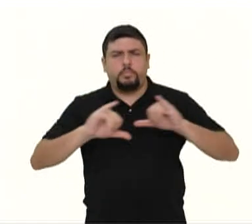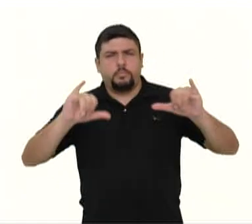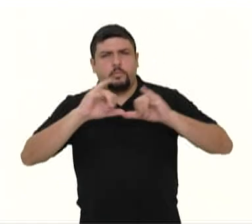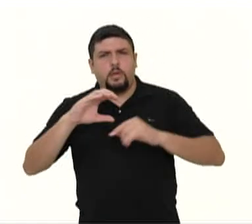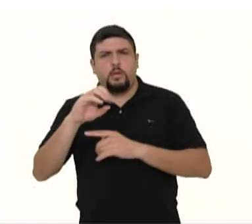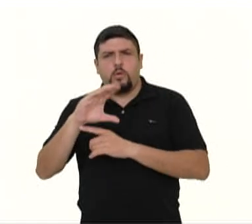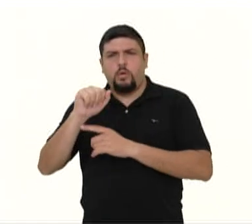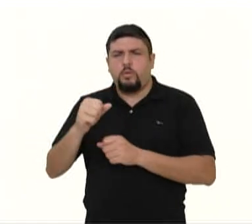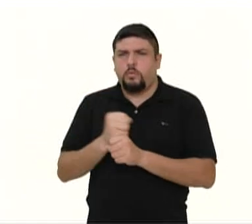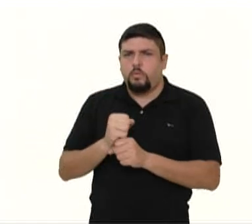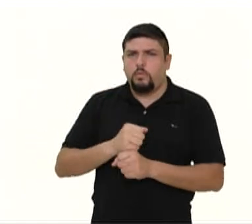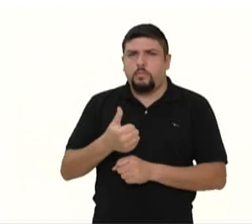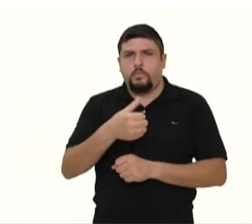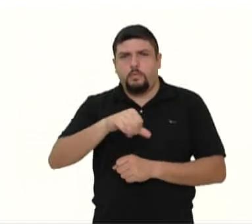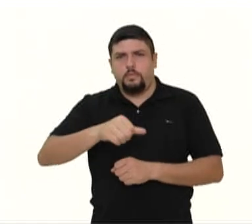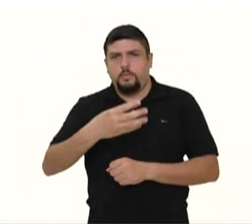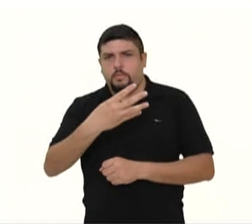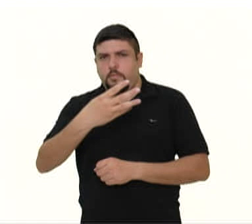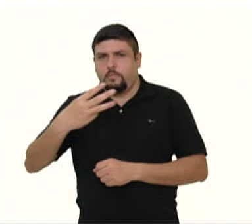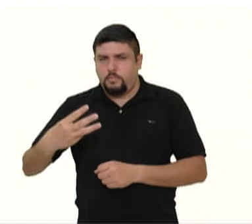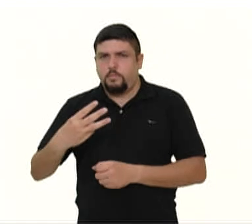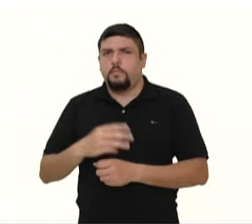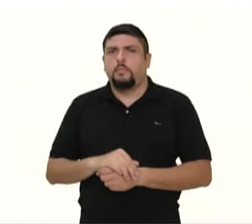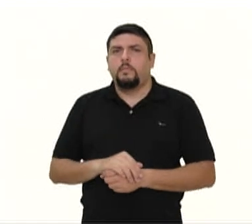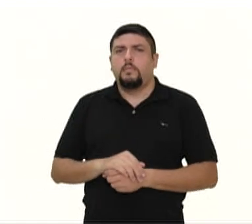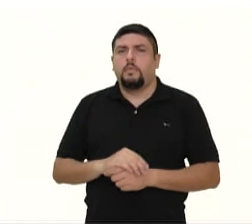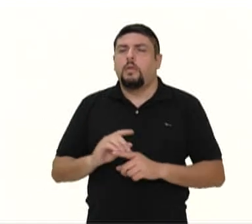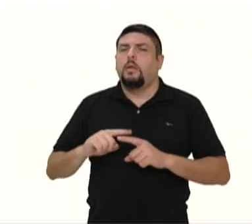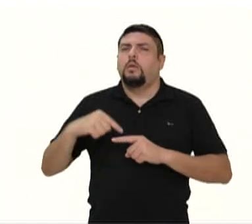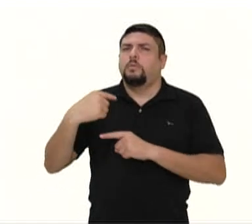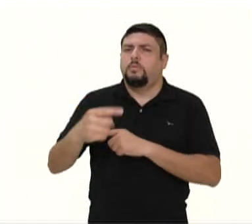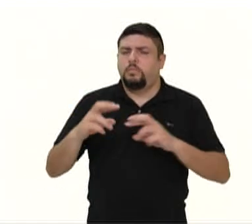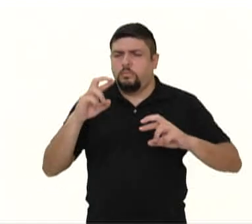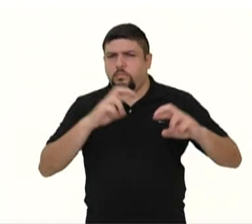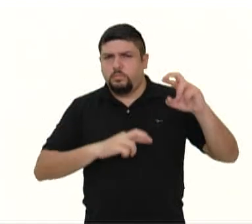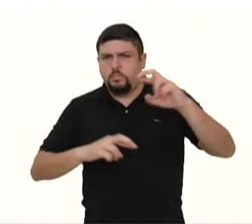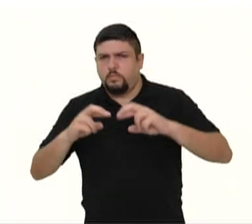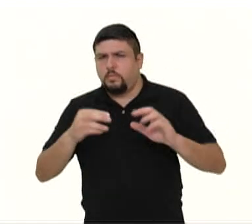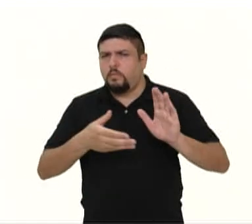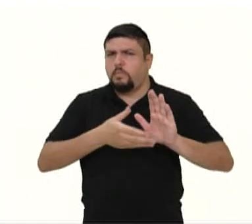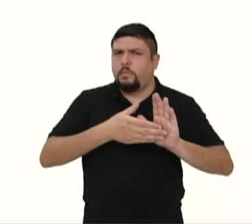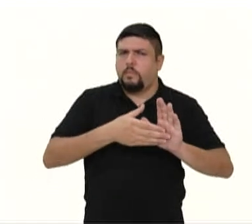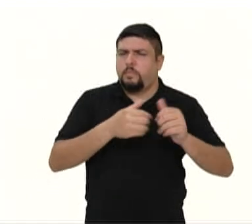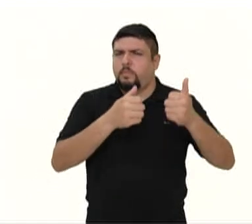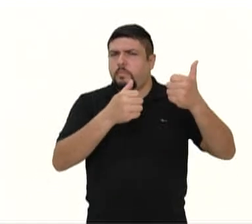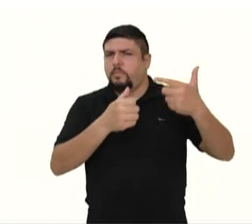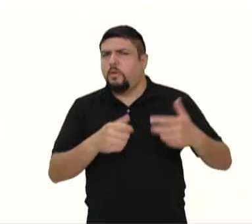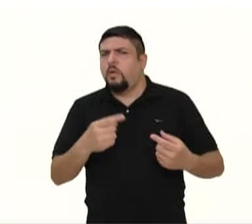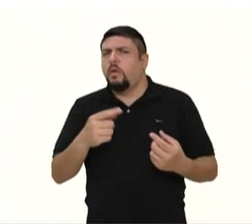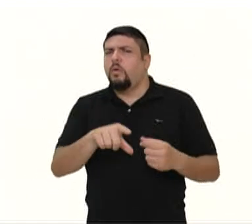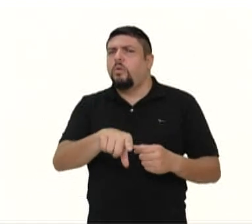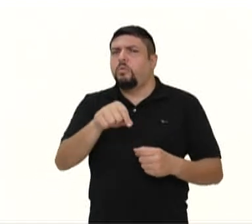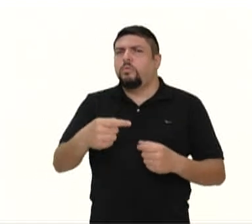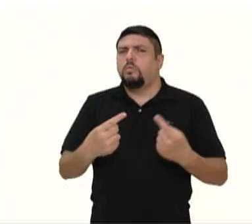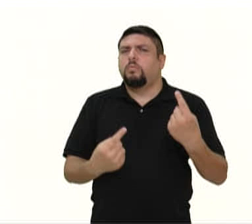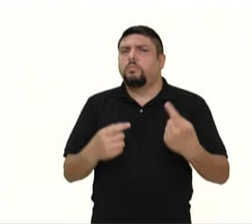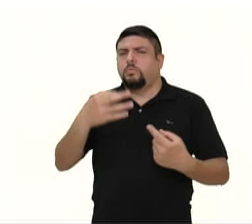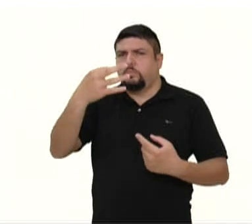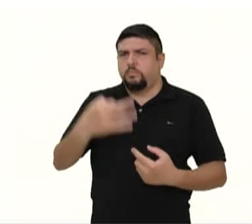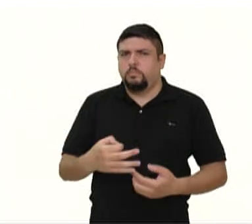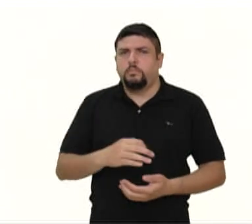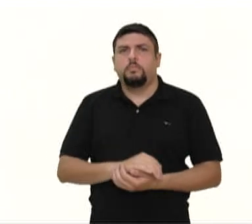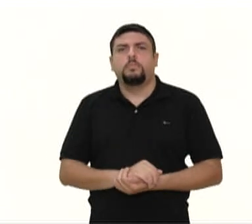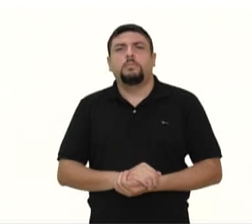em 1943. Em seguida, analise os itens propostos e assinale a alternativa correta. Bem, o professor já mostrou para